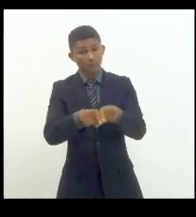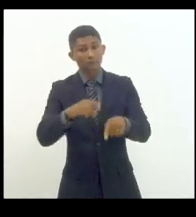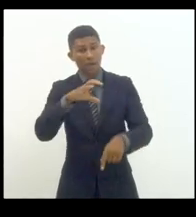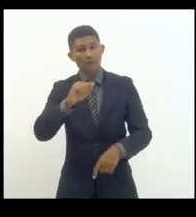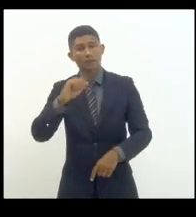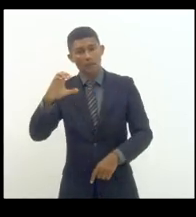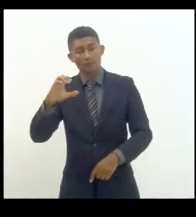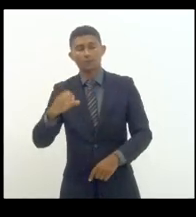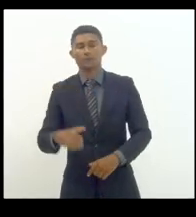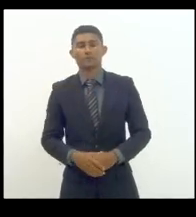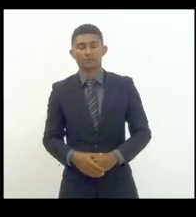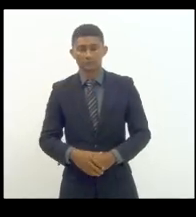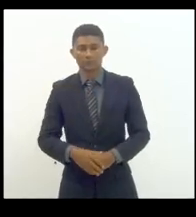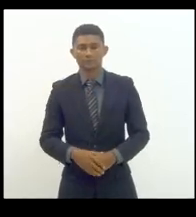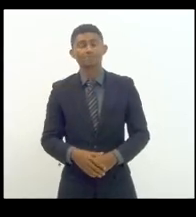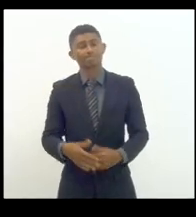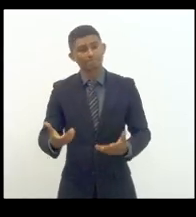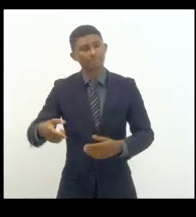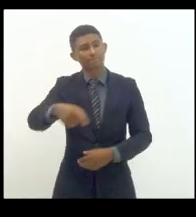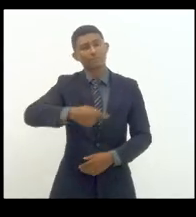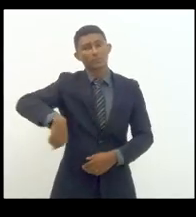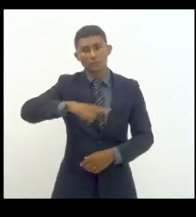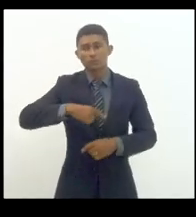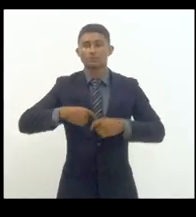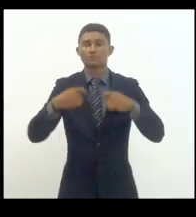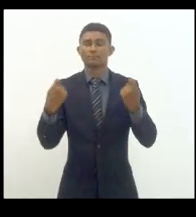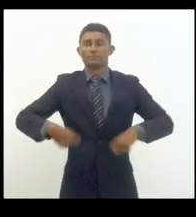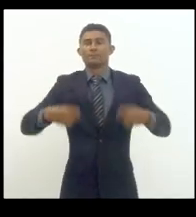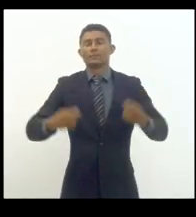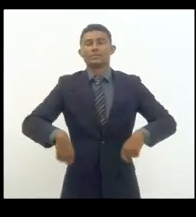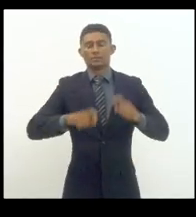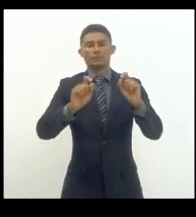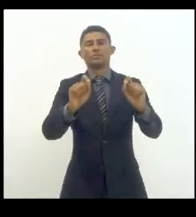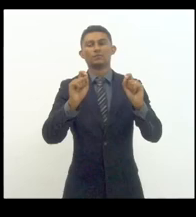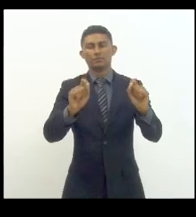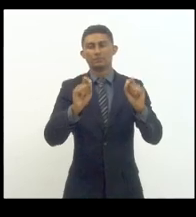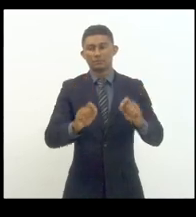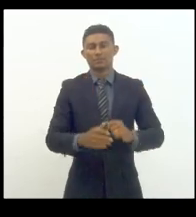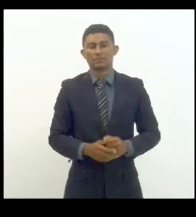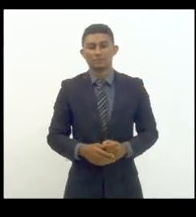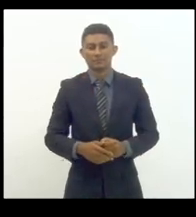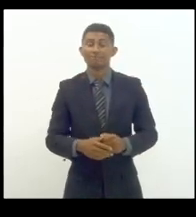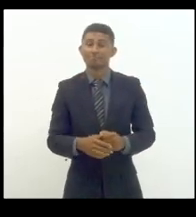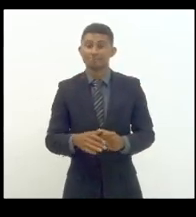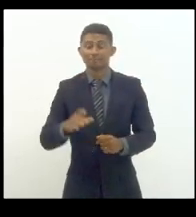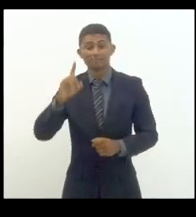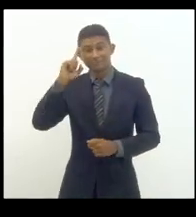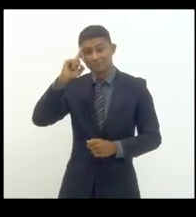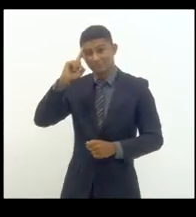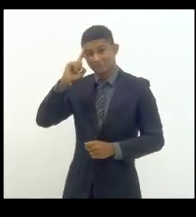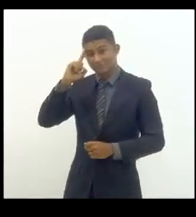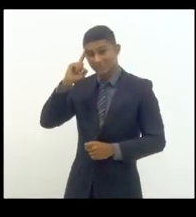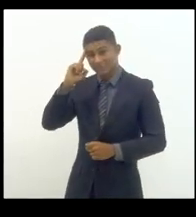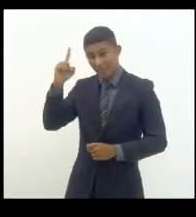que nós precisamos, como nós temos outras datas e